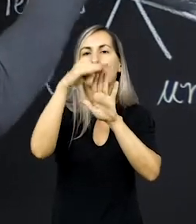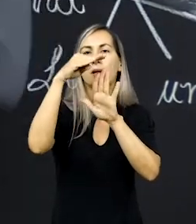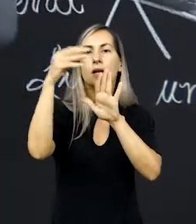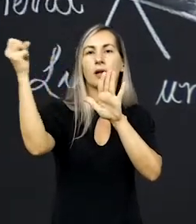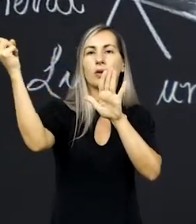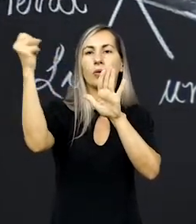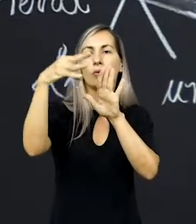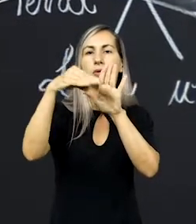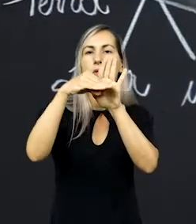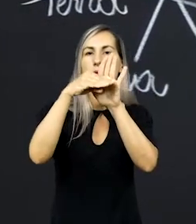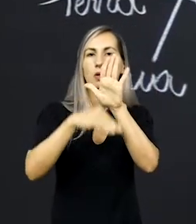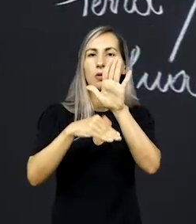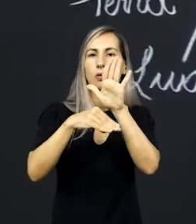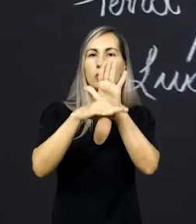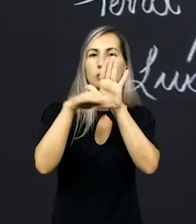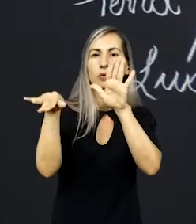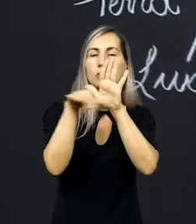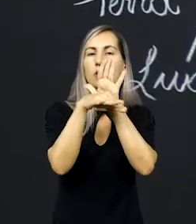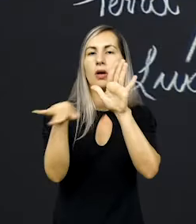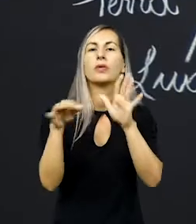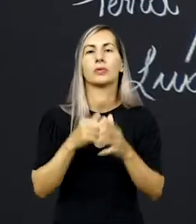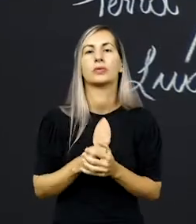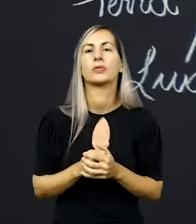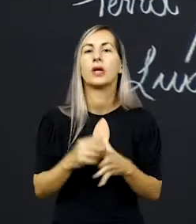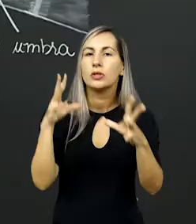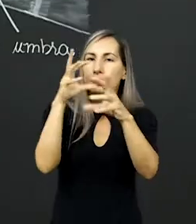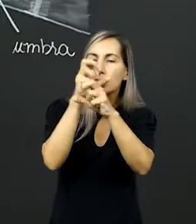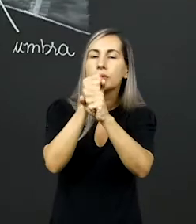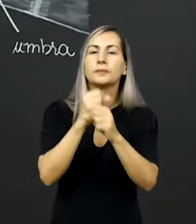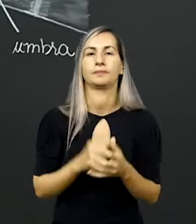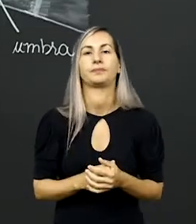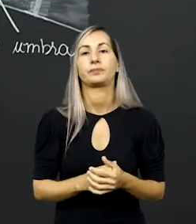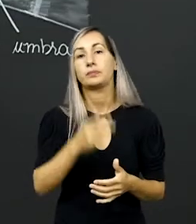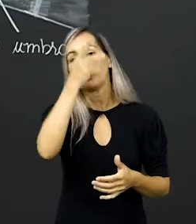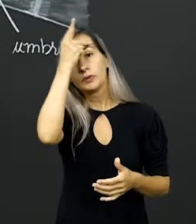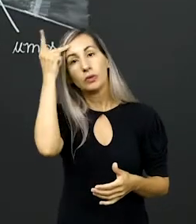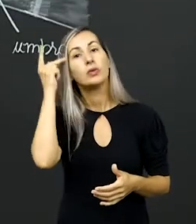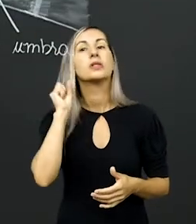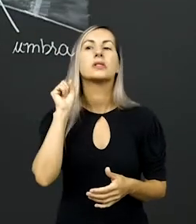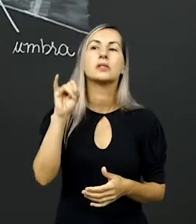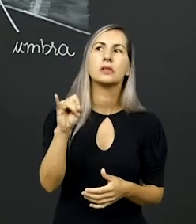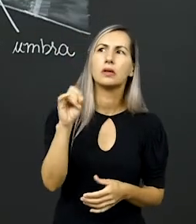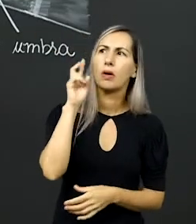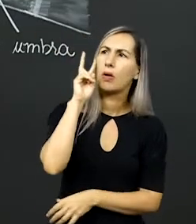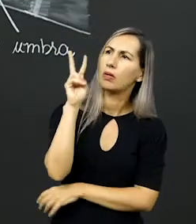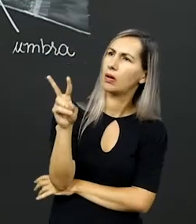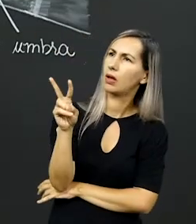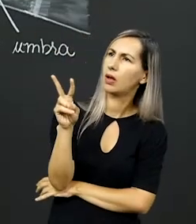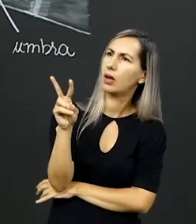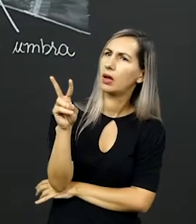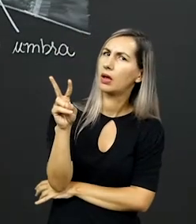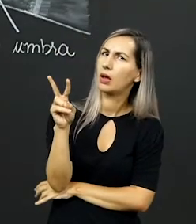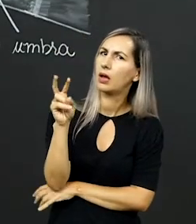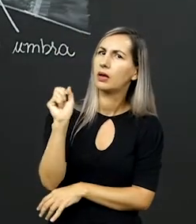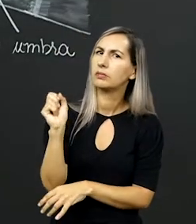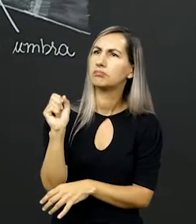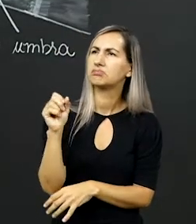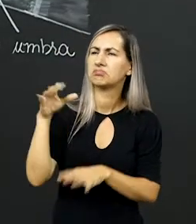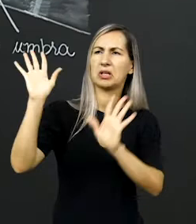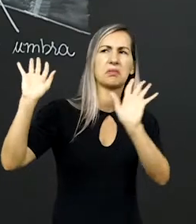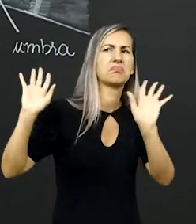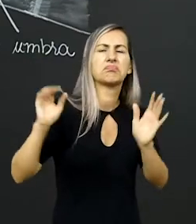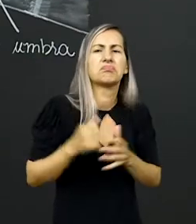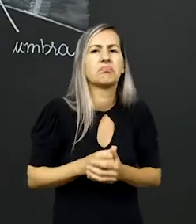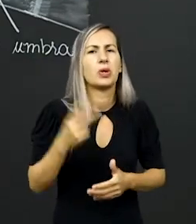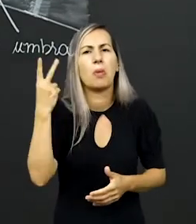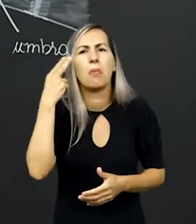penumbral e parte na umbra total e ela fica bem escura. Tem pessoas que, se não se dá conta do dia, sabe, dá aquela olhada assim, é